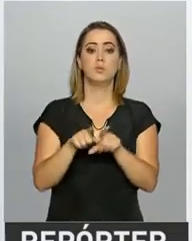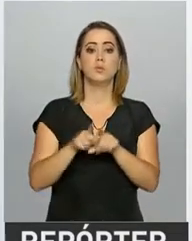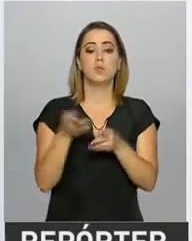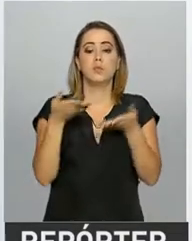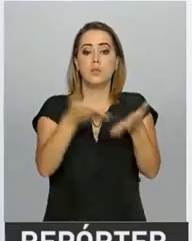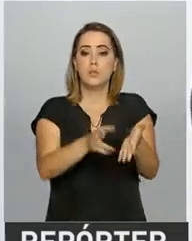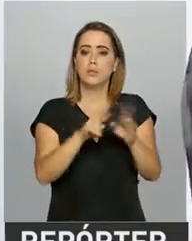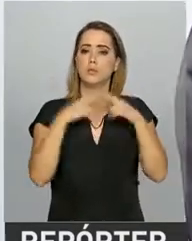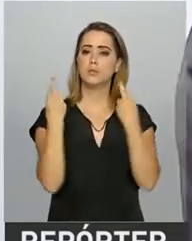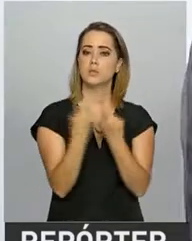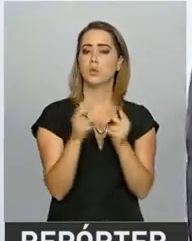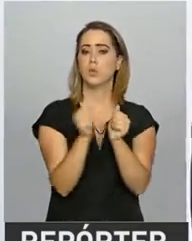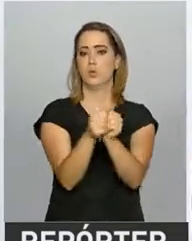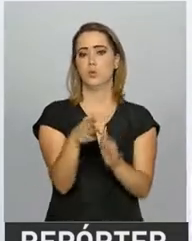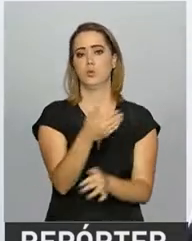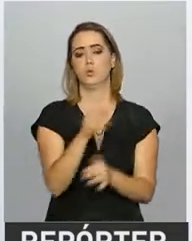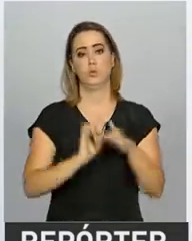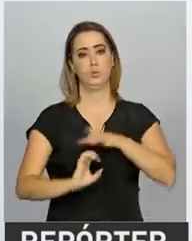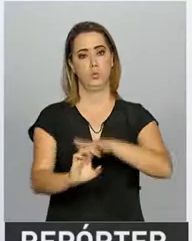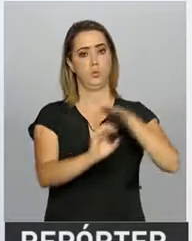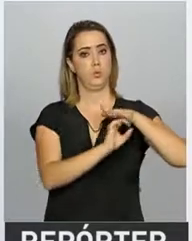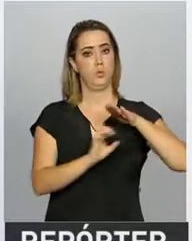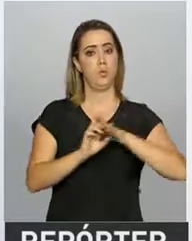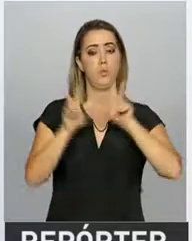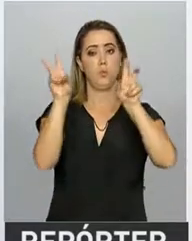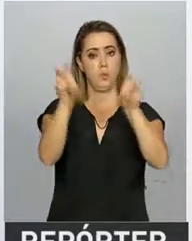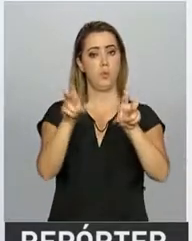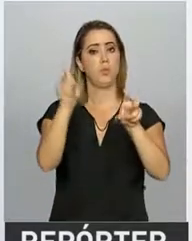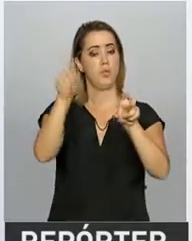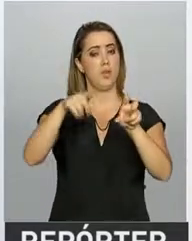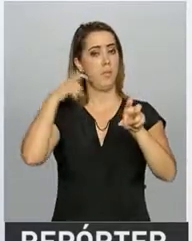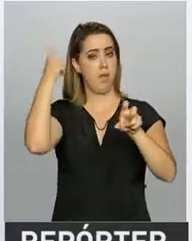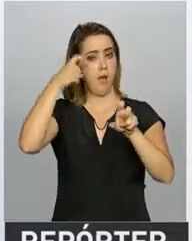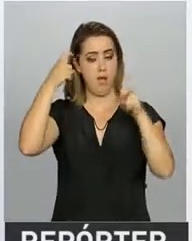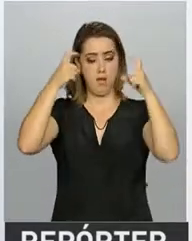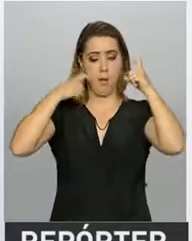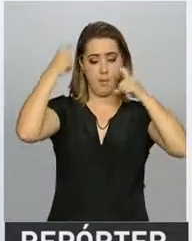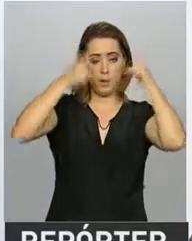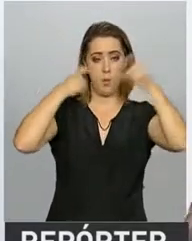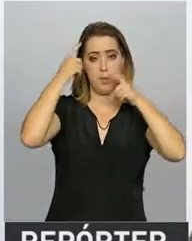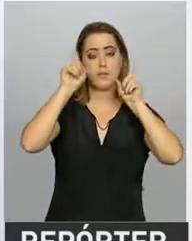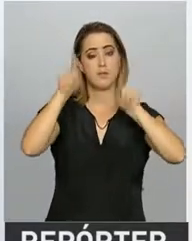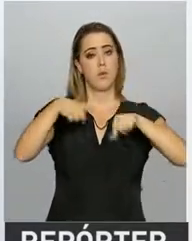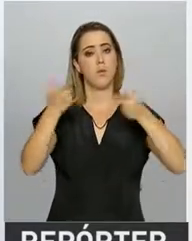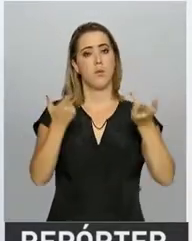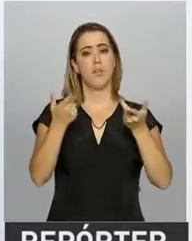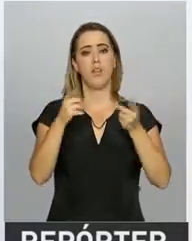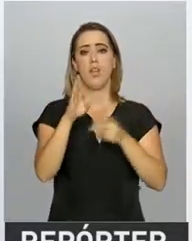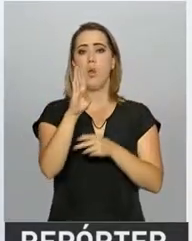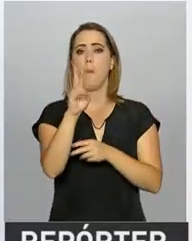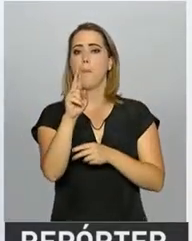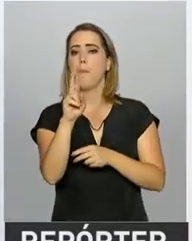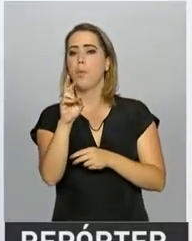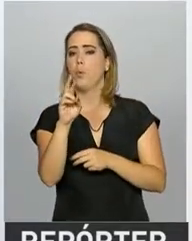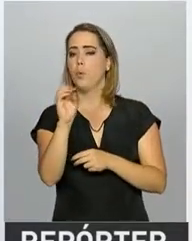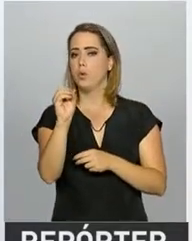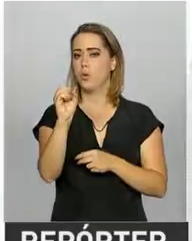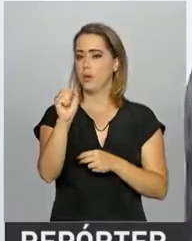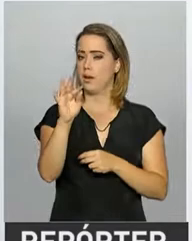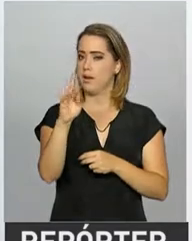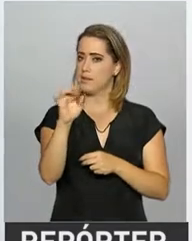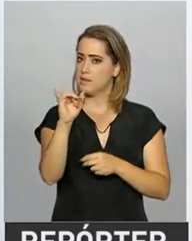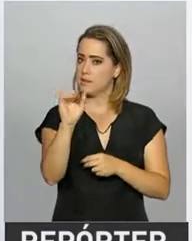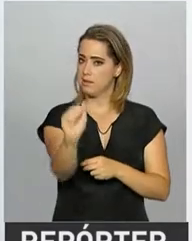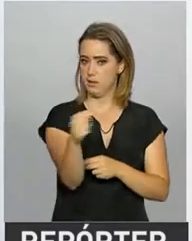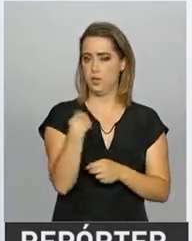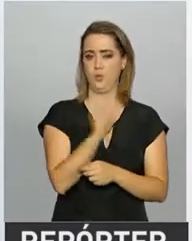reuniões de empresários, o tema principal e a preocupação principal era exatamente a burocracia do nosso sistema.